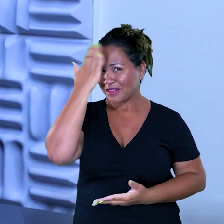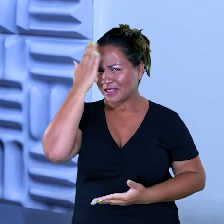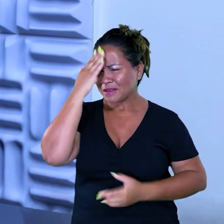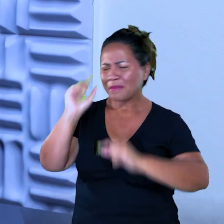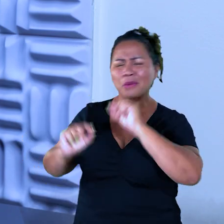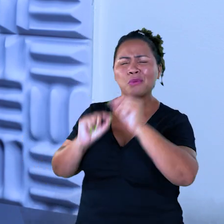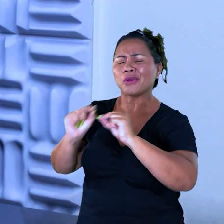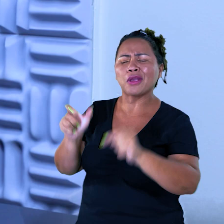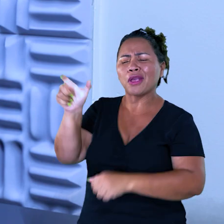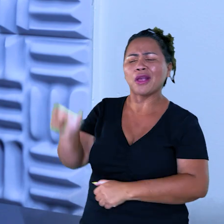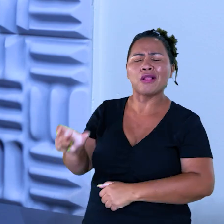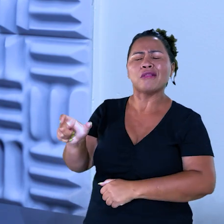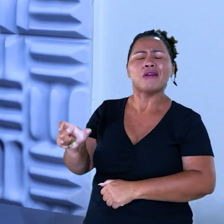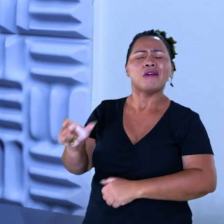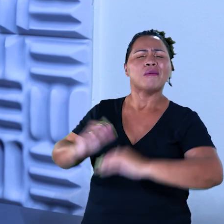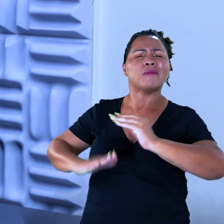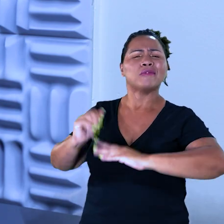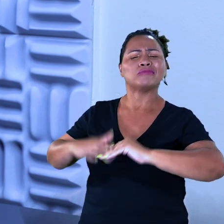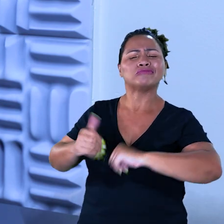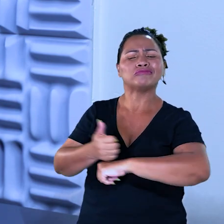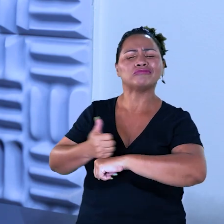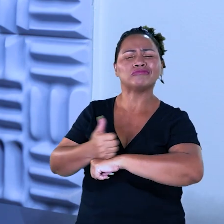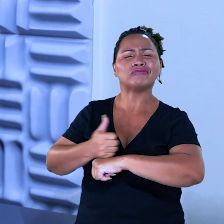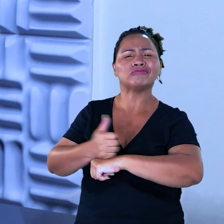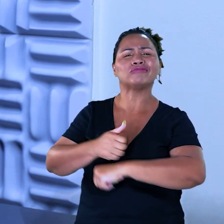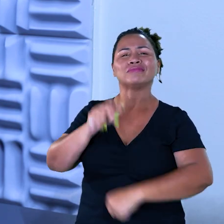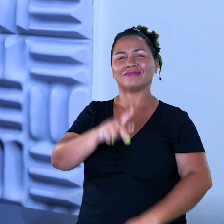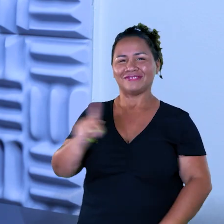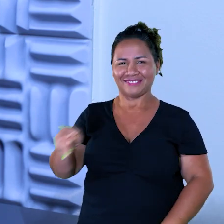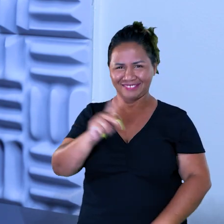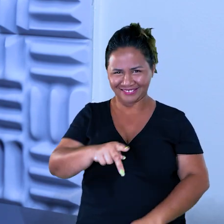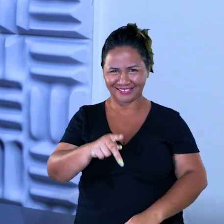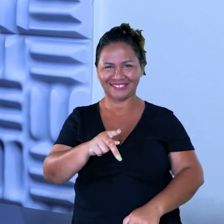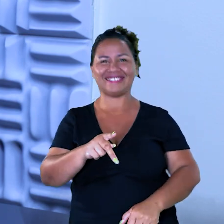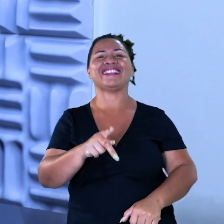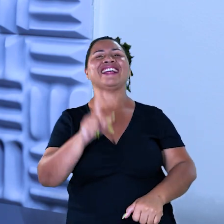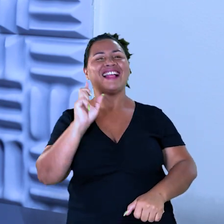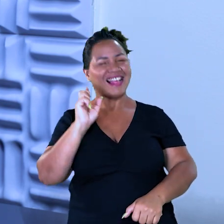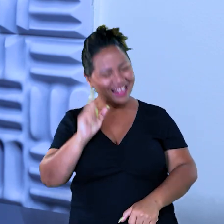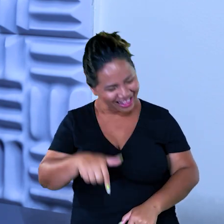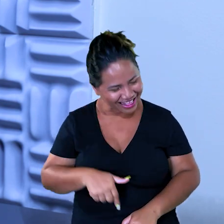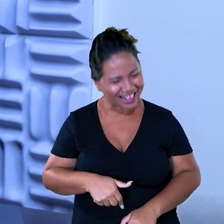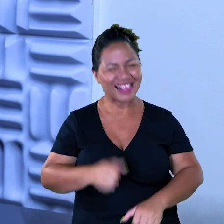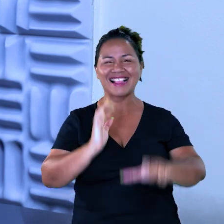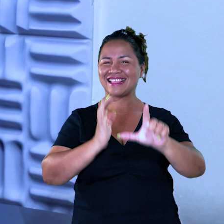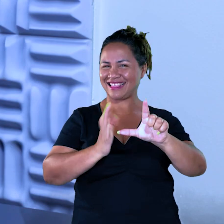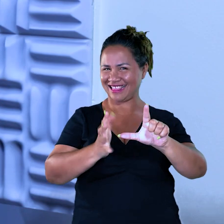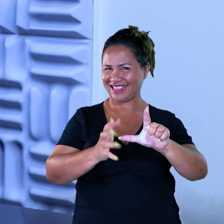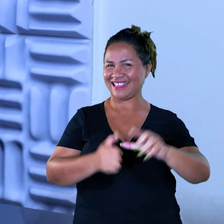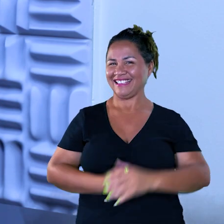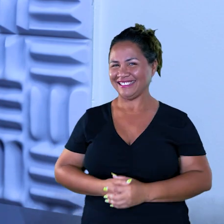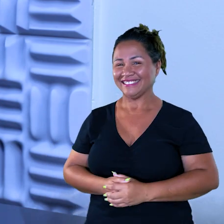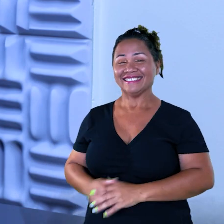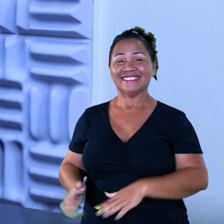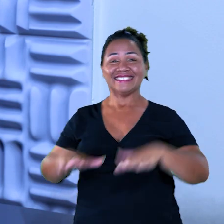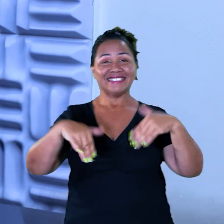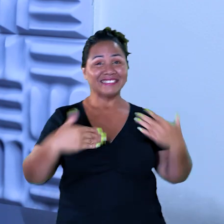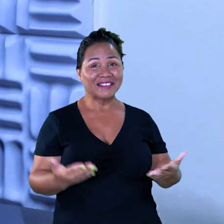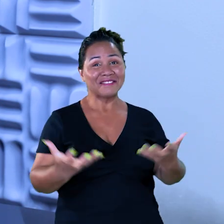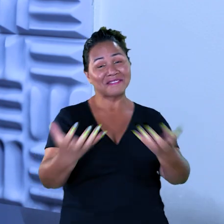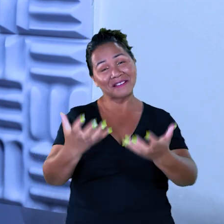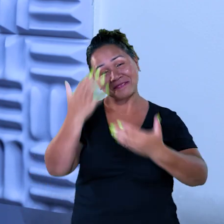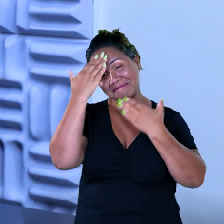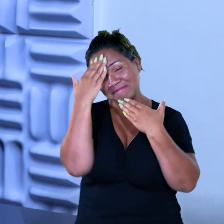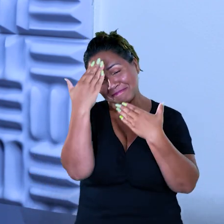de sala de aula. Olha isso, eu sei que você vai amar. Bom, antes eu quero agradecer a nossa parceria. Aqui é